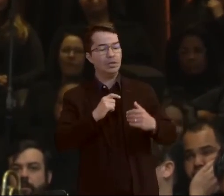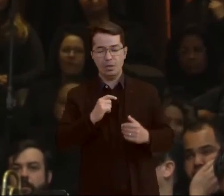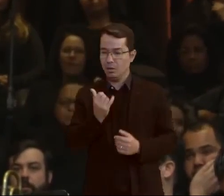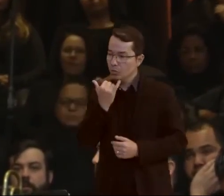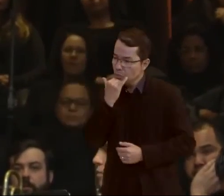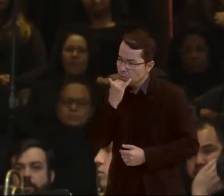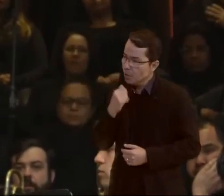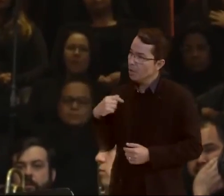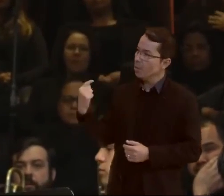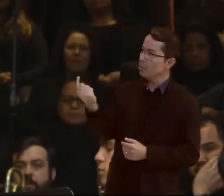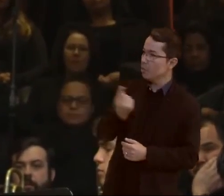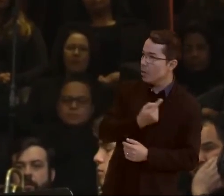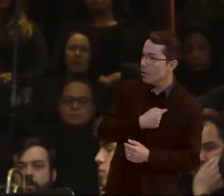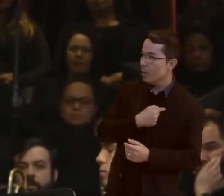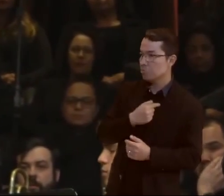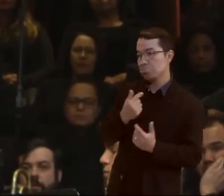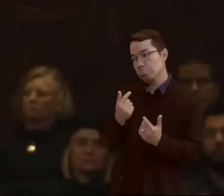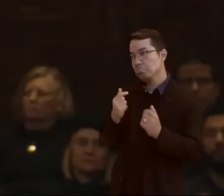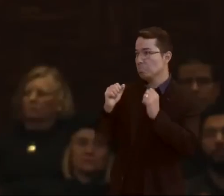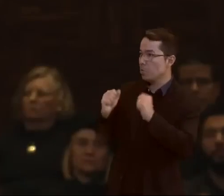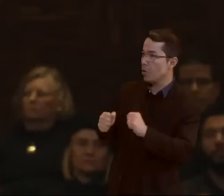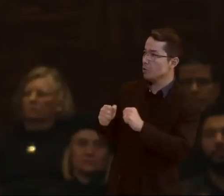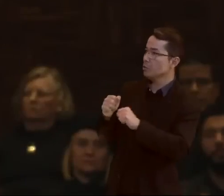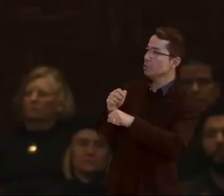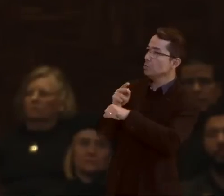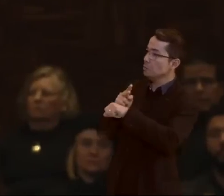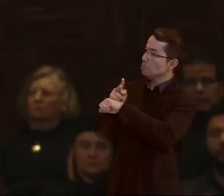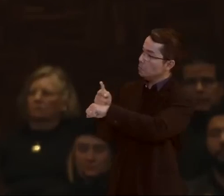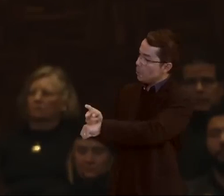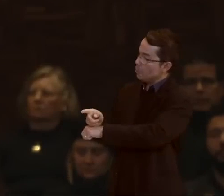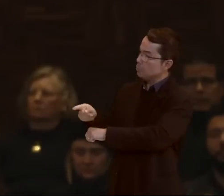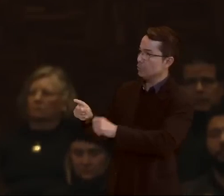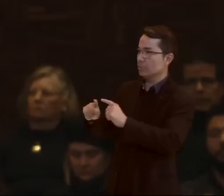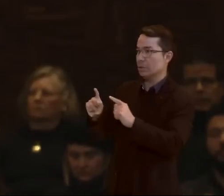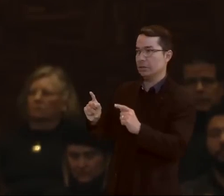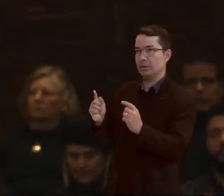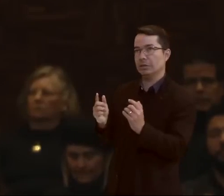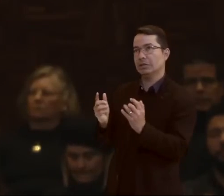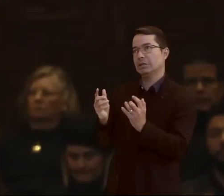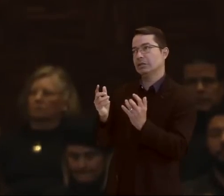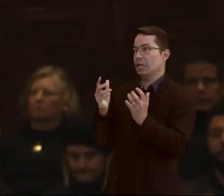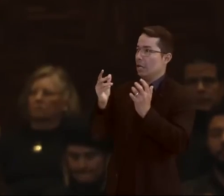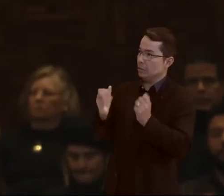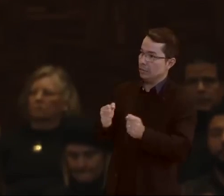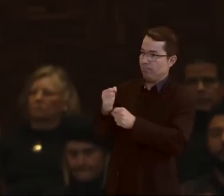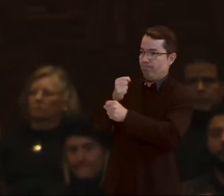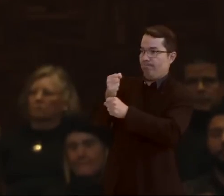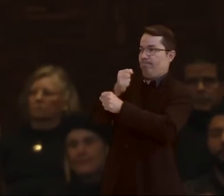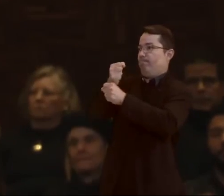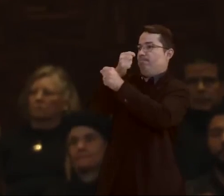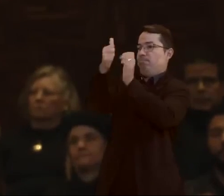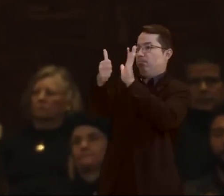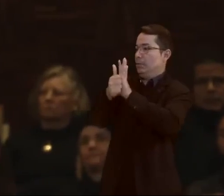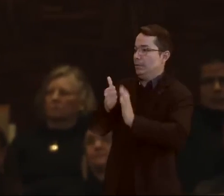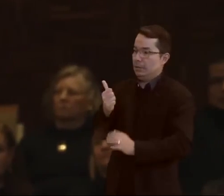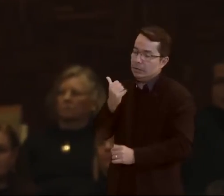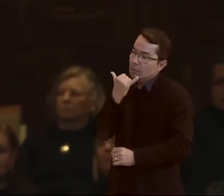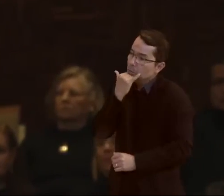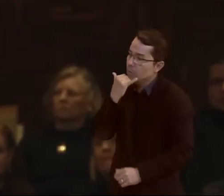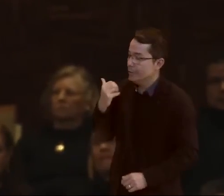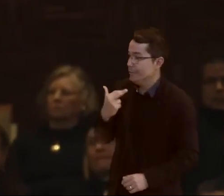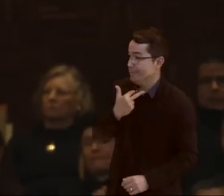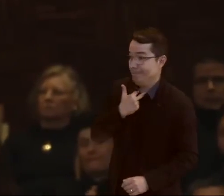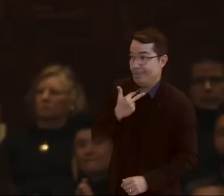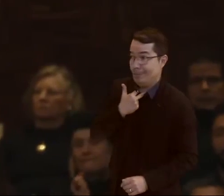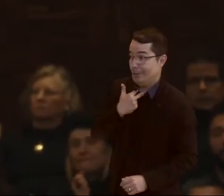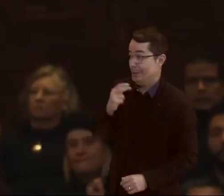fazemos, mas não aceitamos nenhuma propriedade da igreja como garantia. Porque nós não queremos,